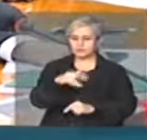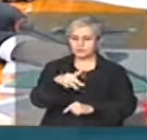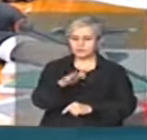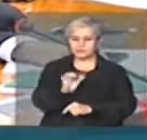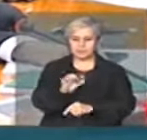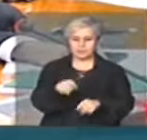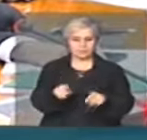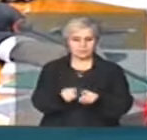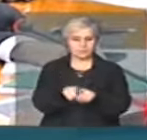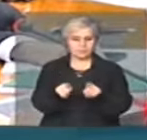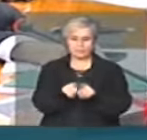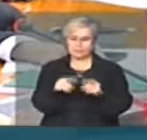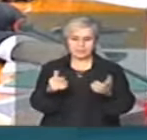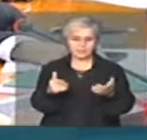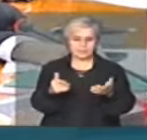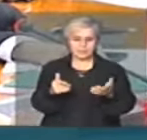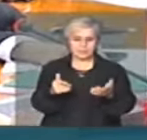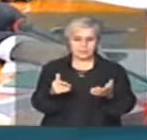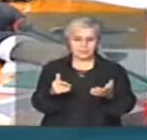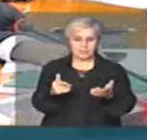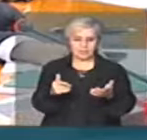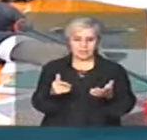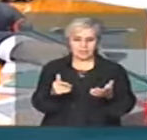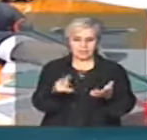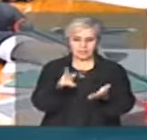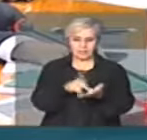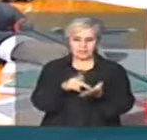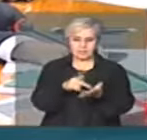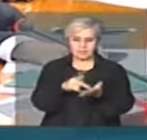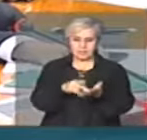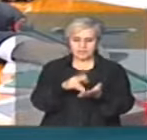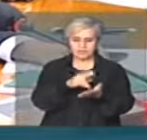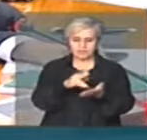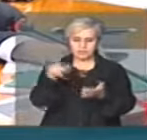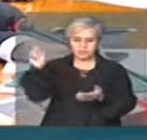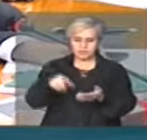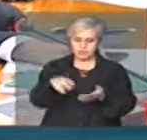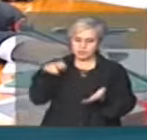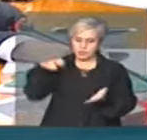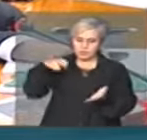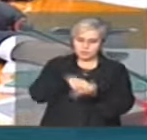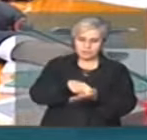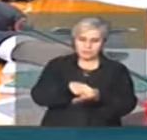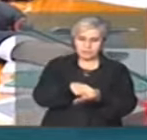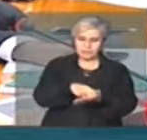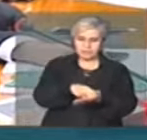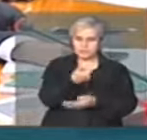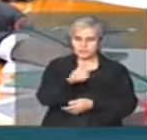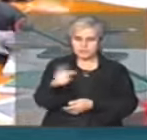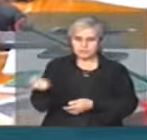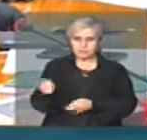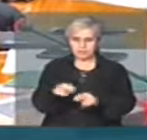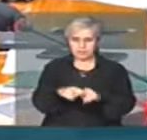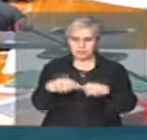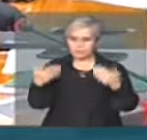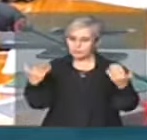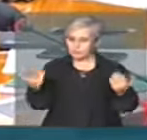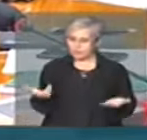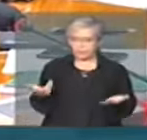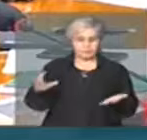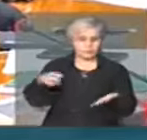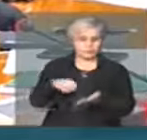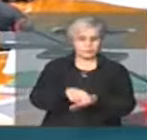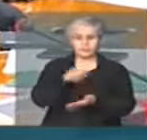e ela não efetiva a redução da impunidade, já que punição hoje já